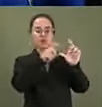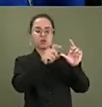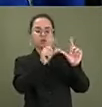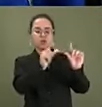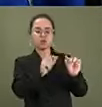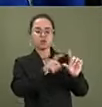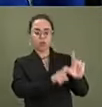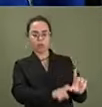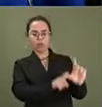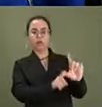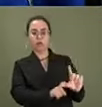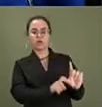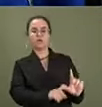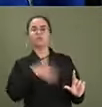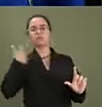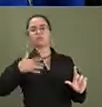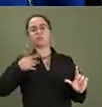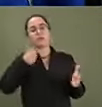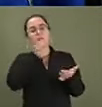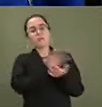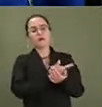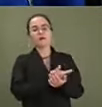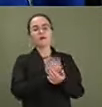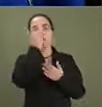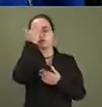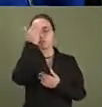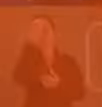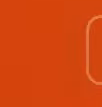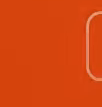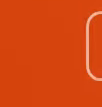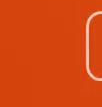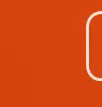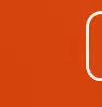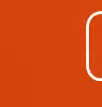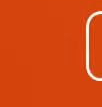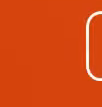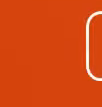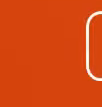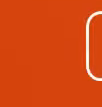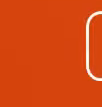que tá cara para a população brasileira pagar viu Muito obrigado senhor presidente